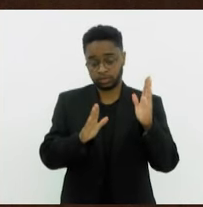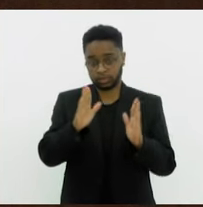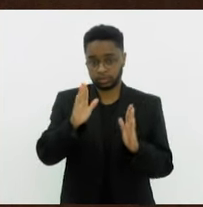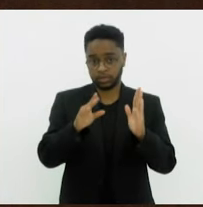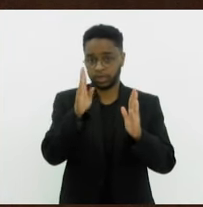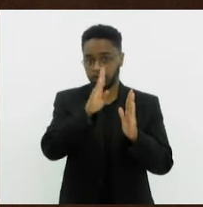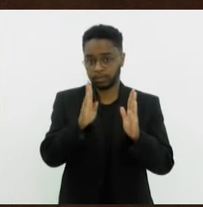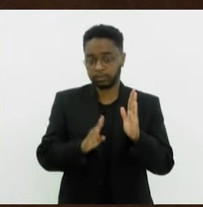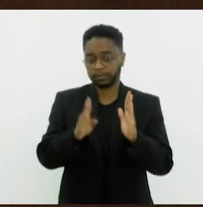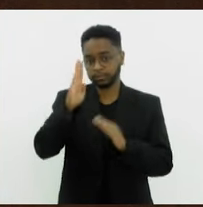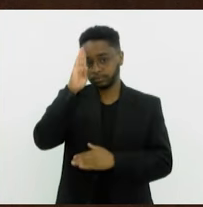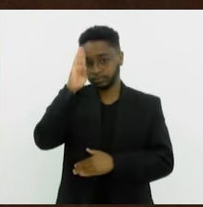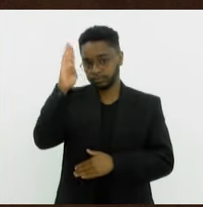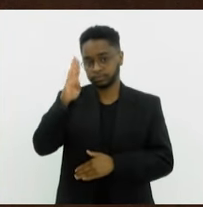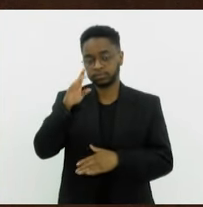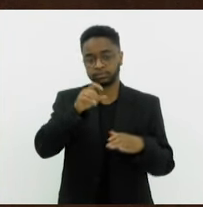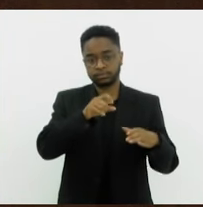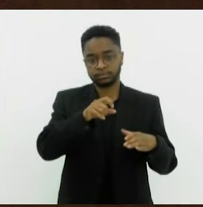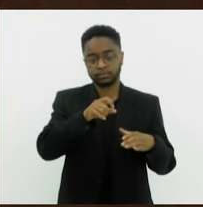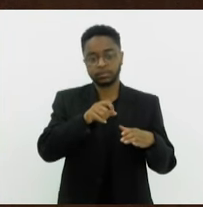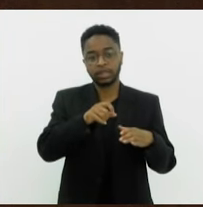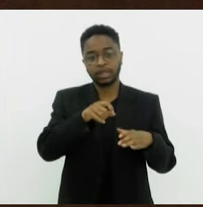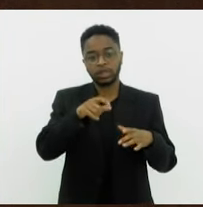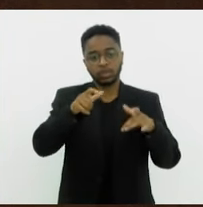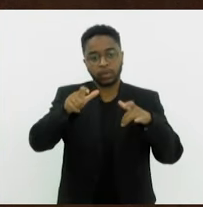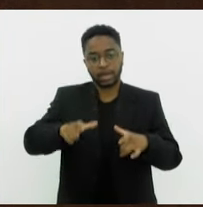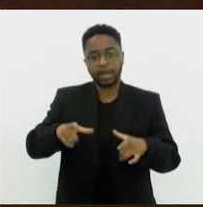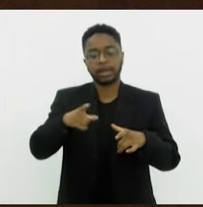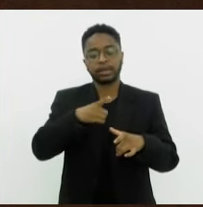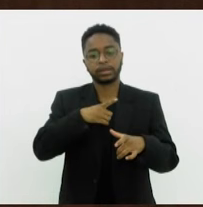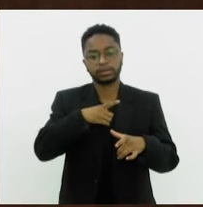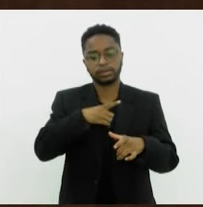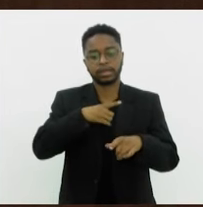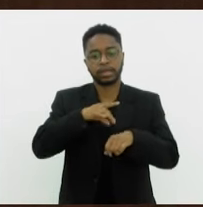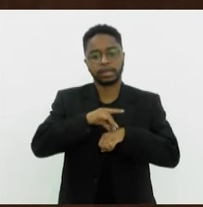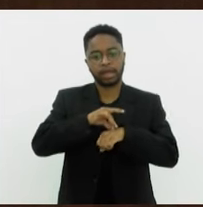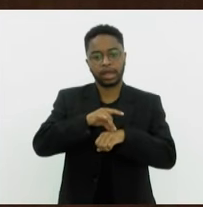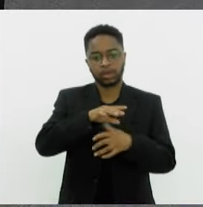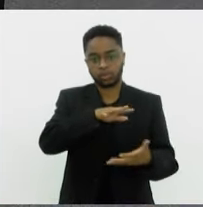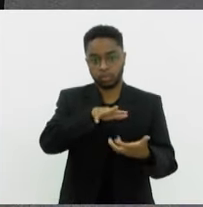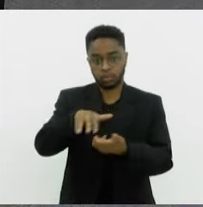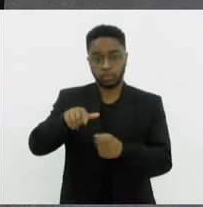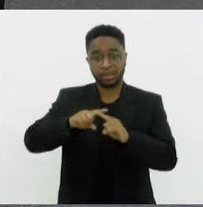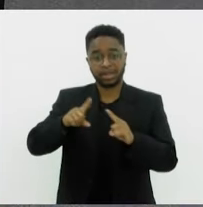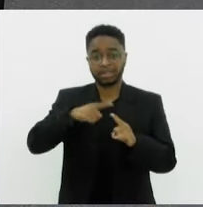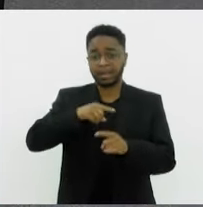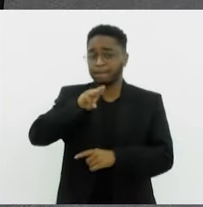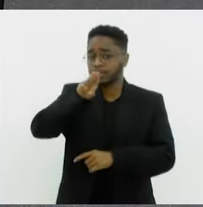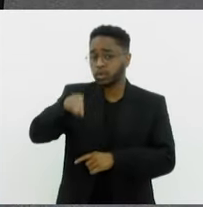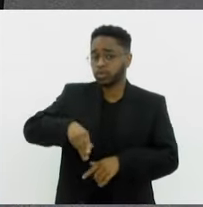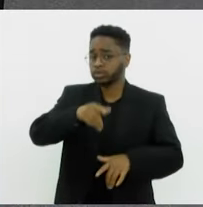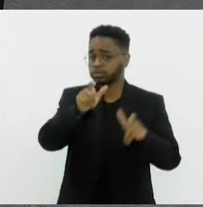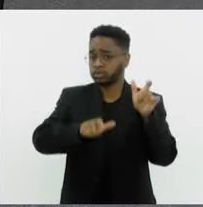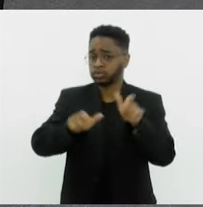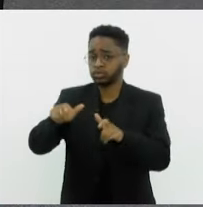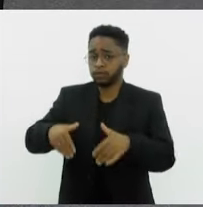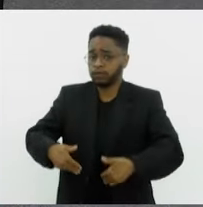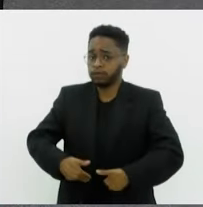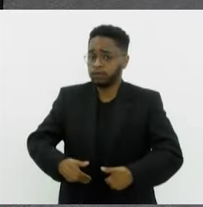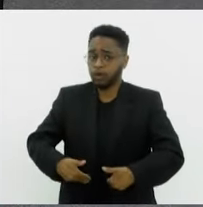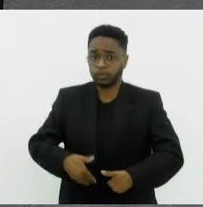um dos principais produtores de carne do mundo, mas milhões aqui passando fome, não tem o direito de comer carne. É